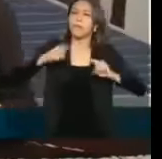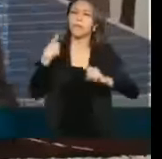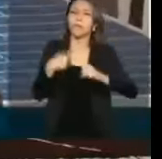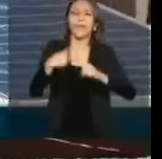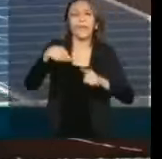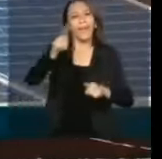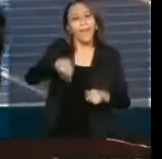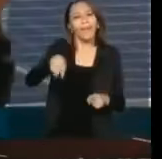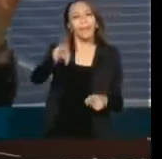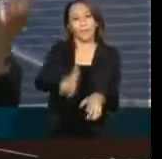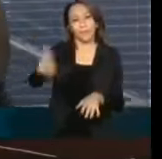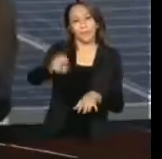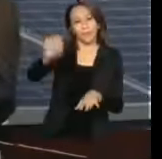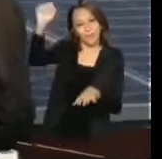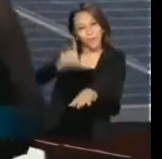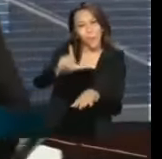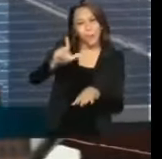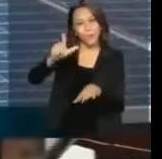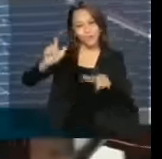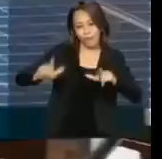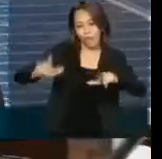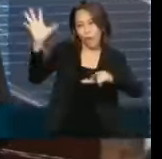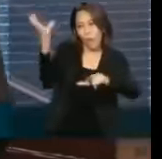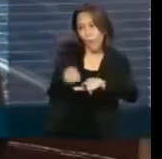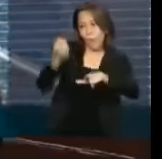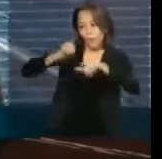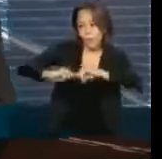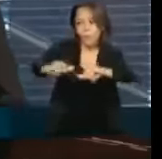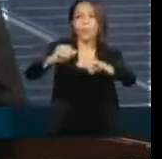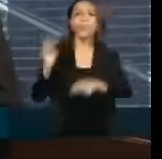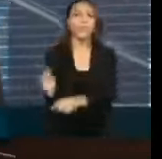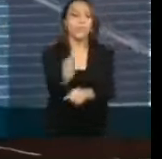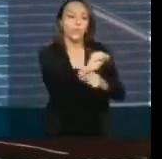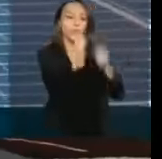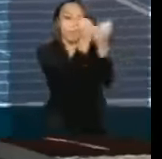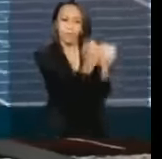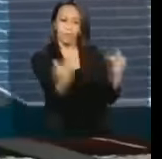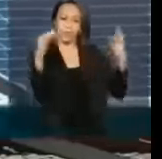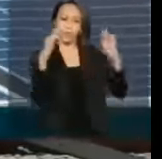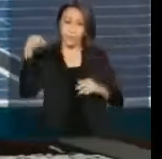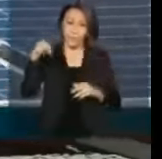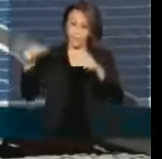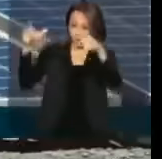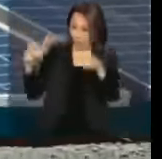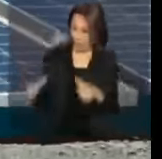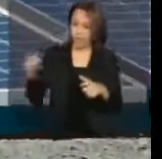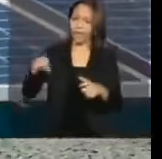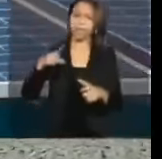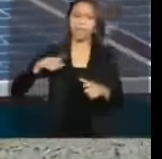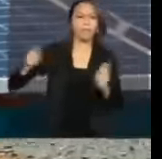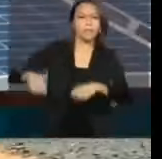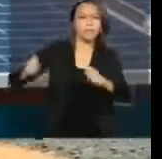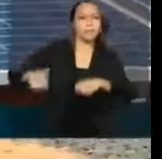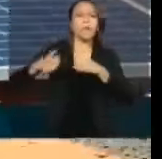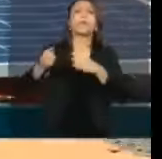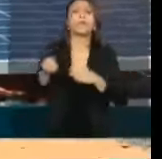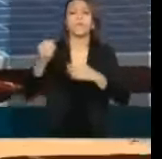fonte renovável, o sol, e ajuda a preservar o meio ambiente. Este parque tem capacidade para